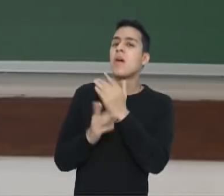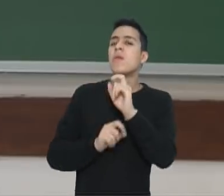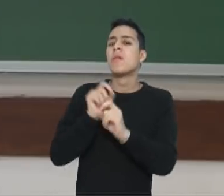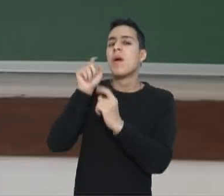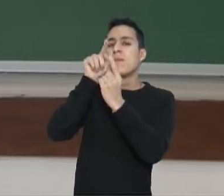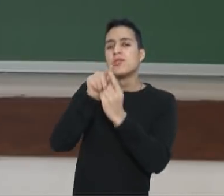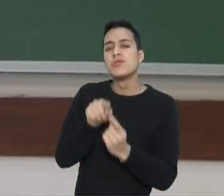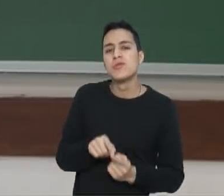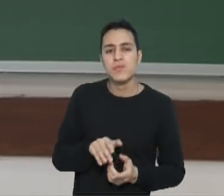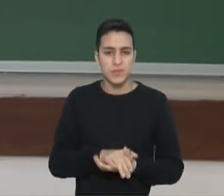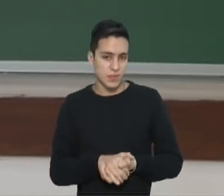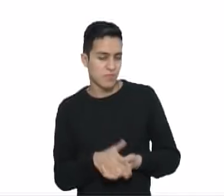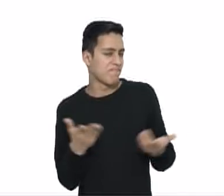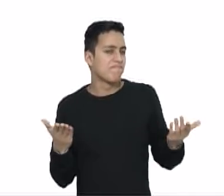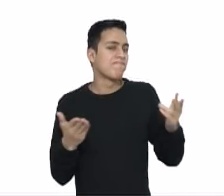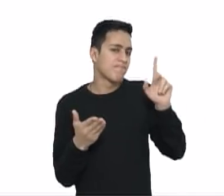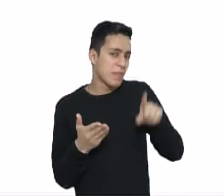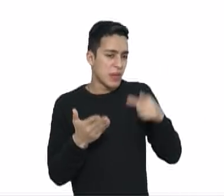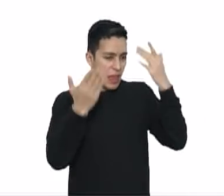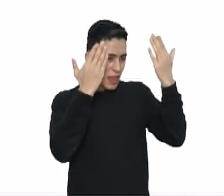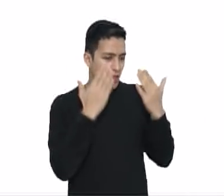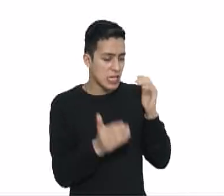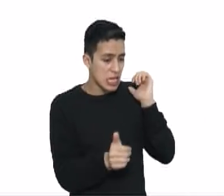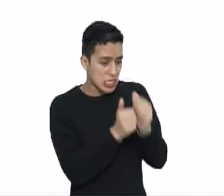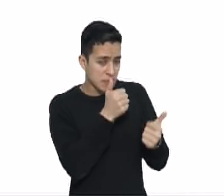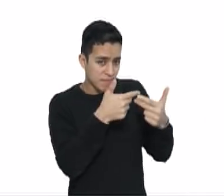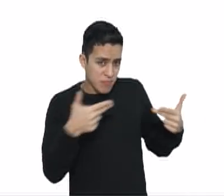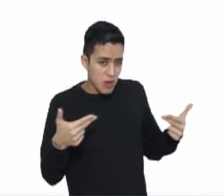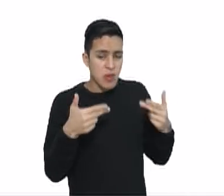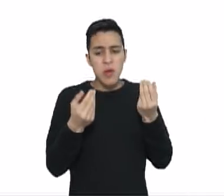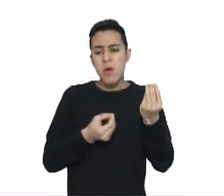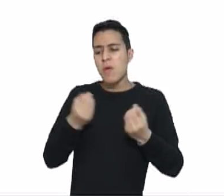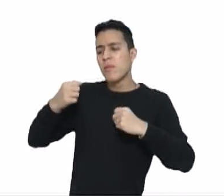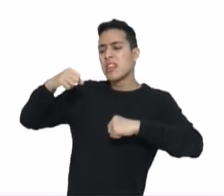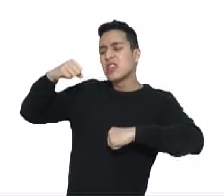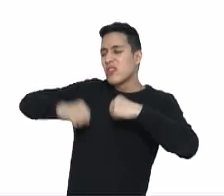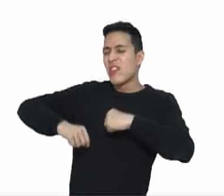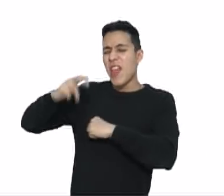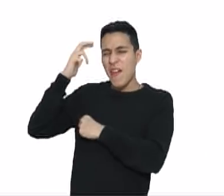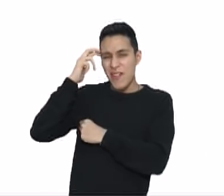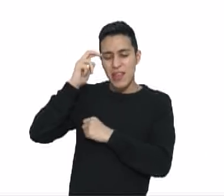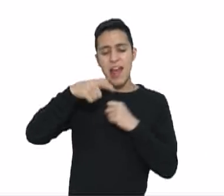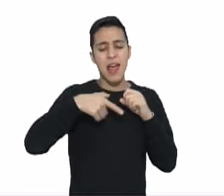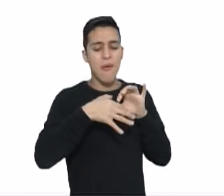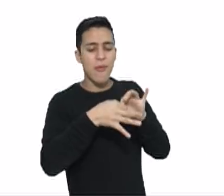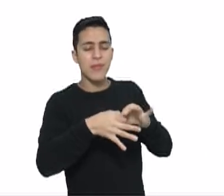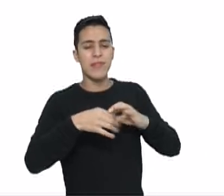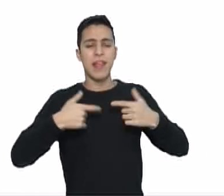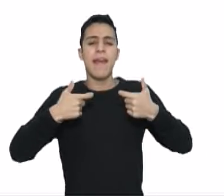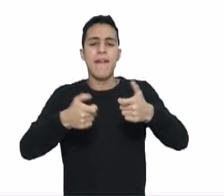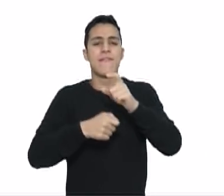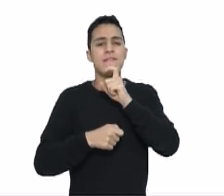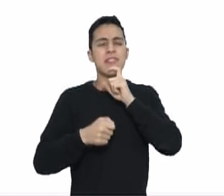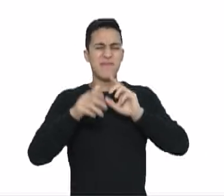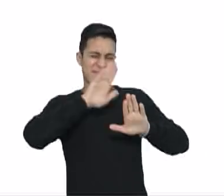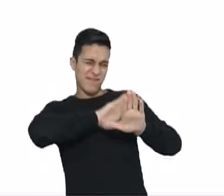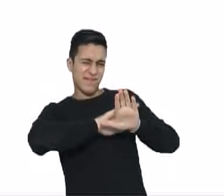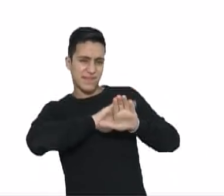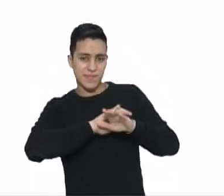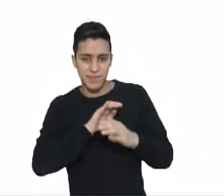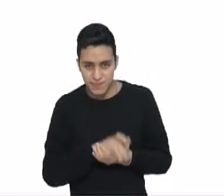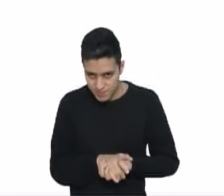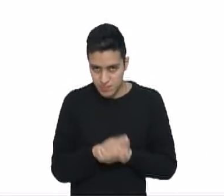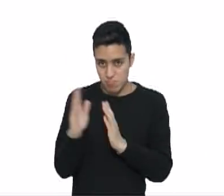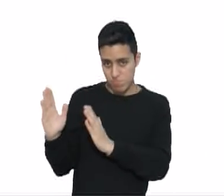Nós vamos analisar os esportes e o papel da indústria cultural no contexto da Guerra Fria. Antes de seguir